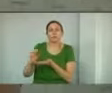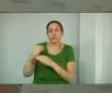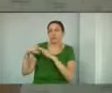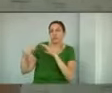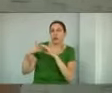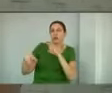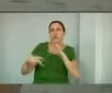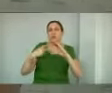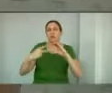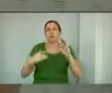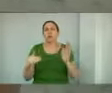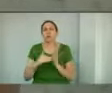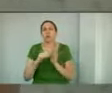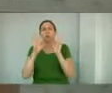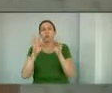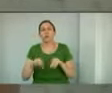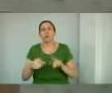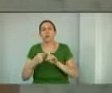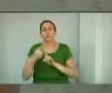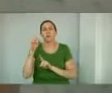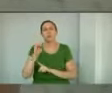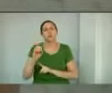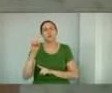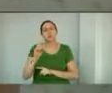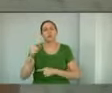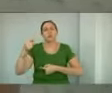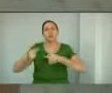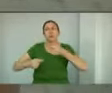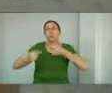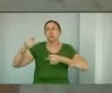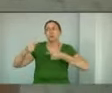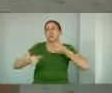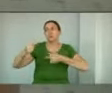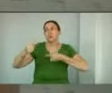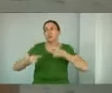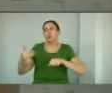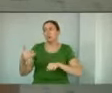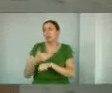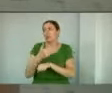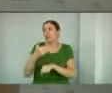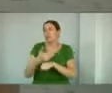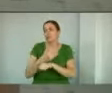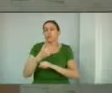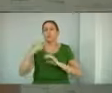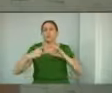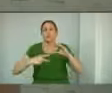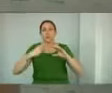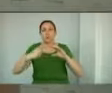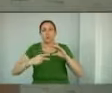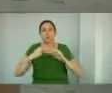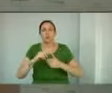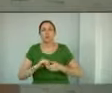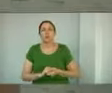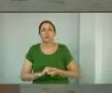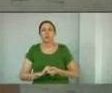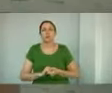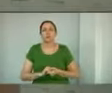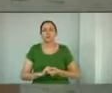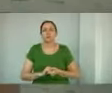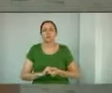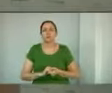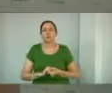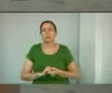de outubro, deste mês, portanto, para apreciação e aprovação dos parlamentares, que,